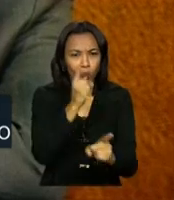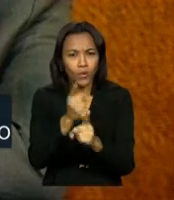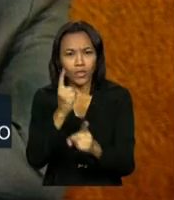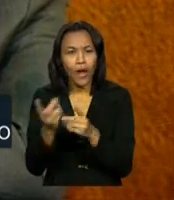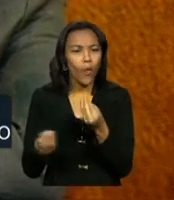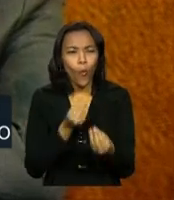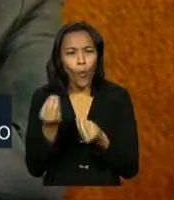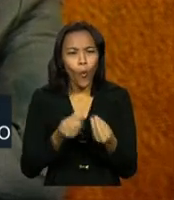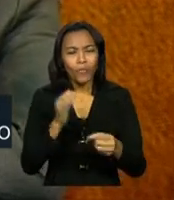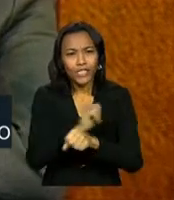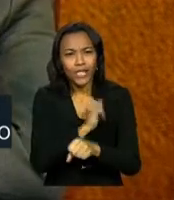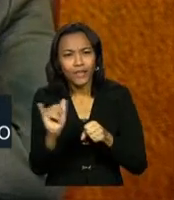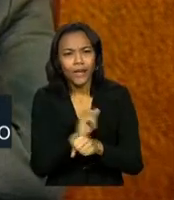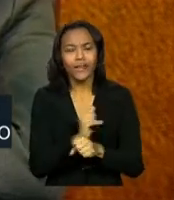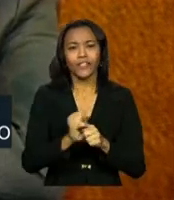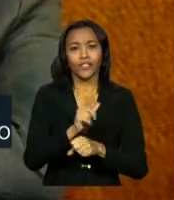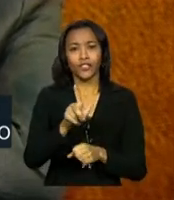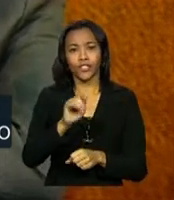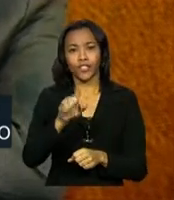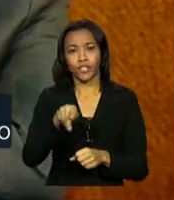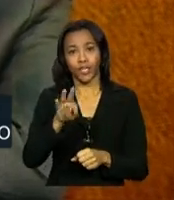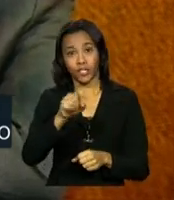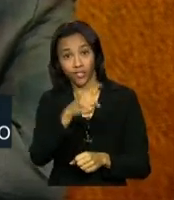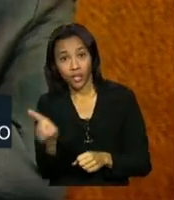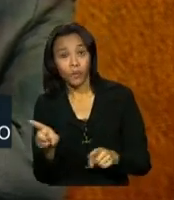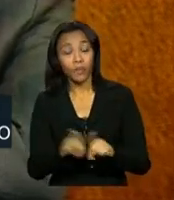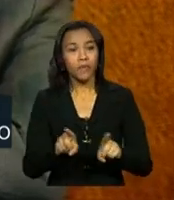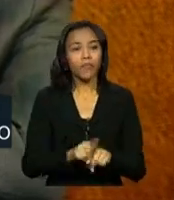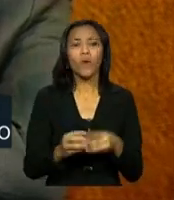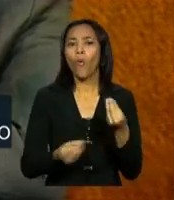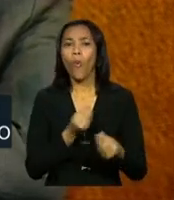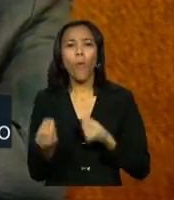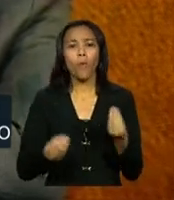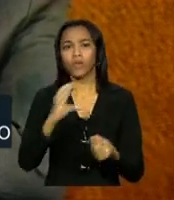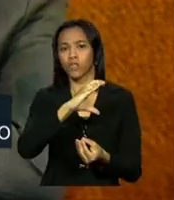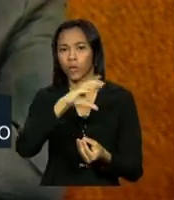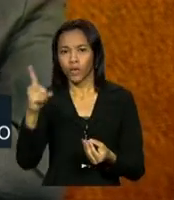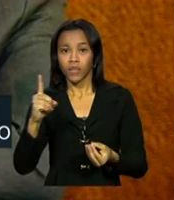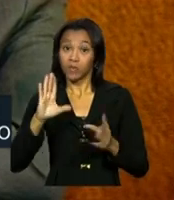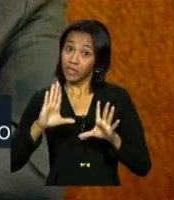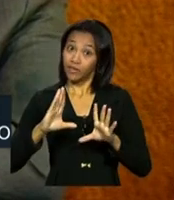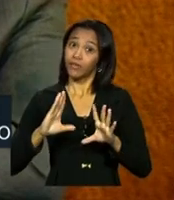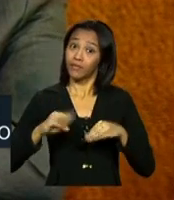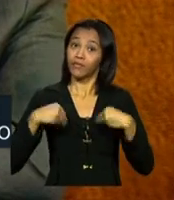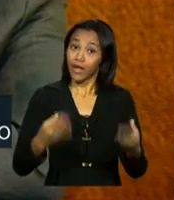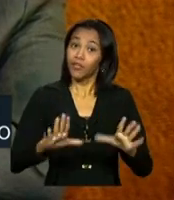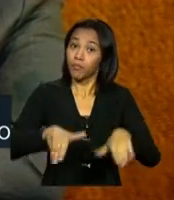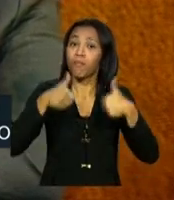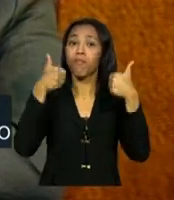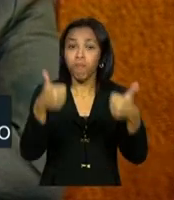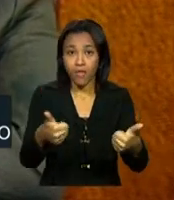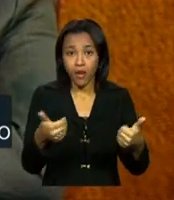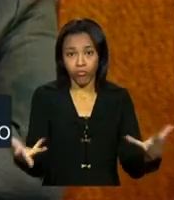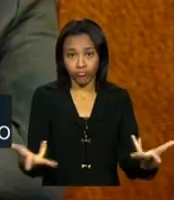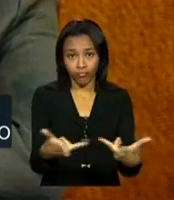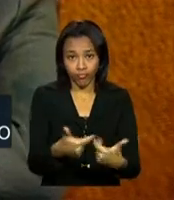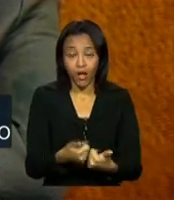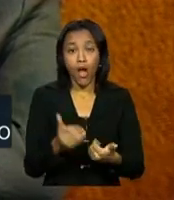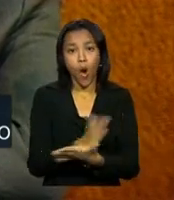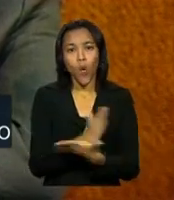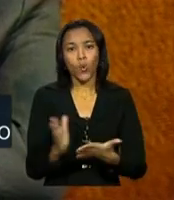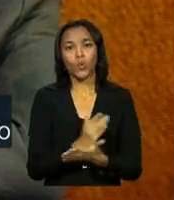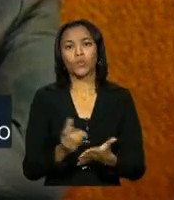gestão e dos mecanismos de coordenção que tem melhorado a qualidade regulatória em alguns países da